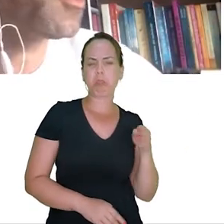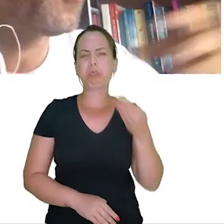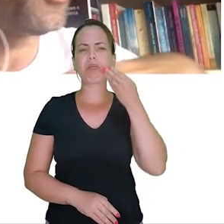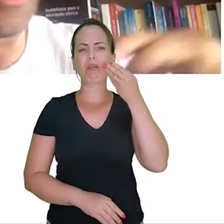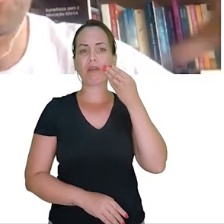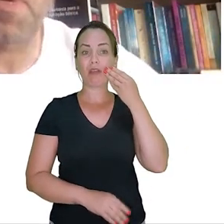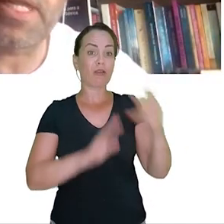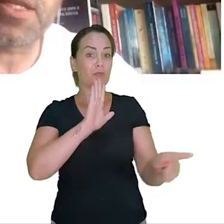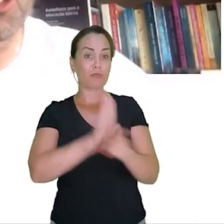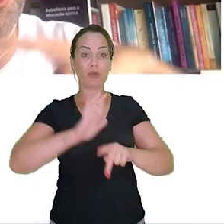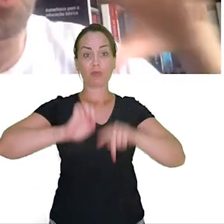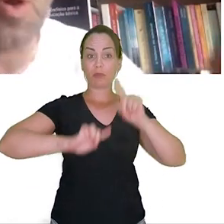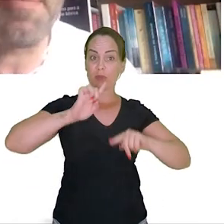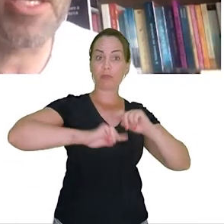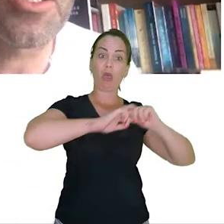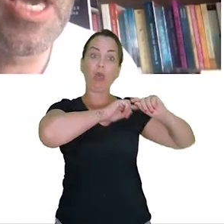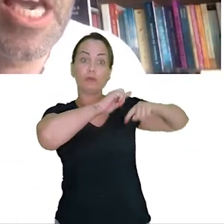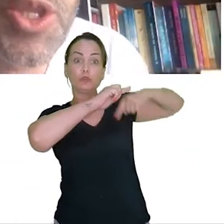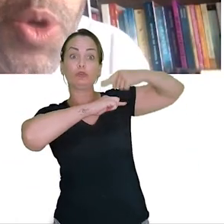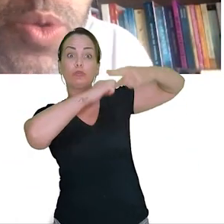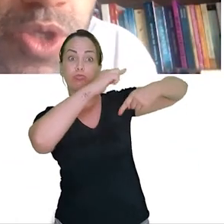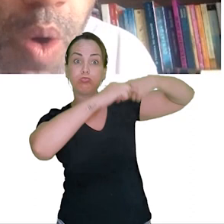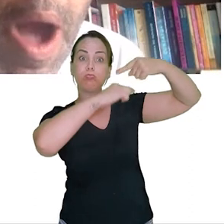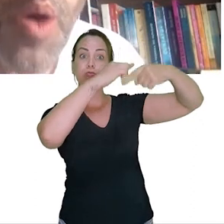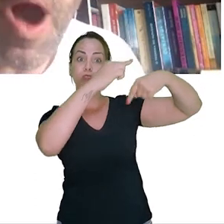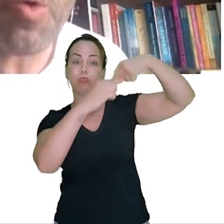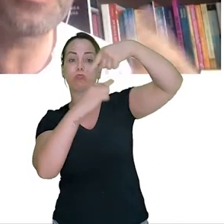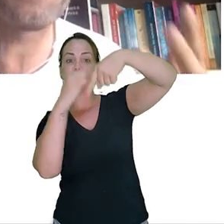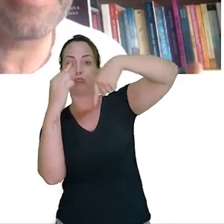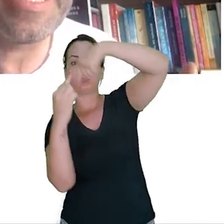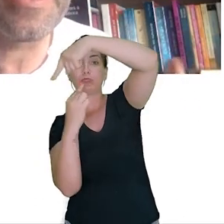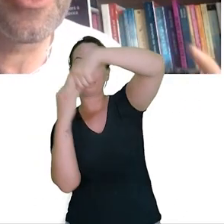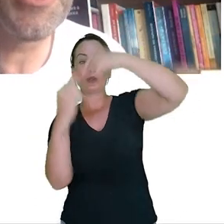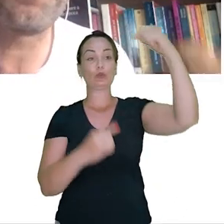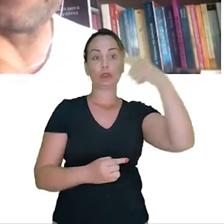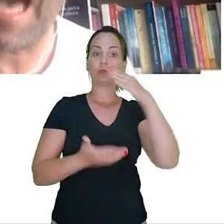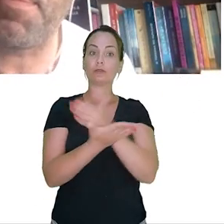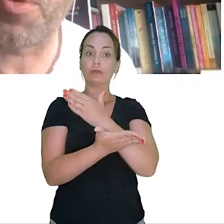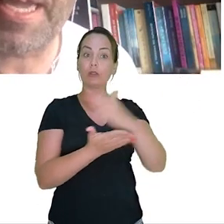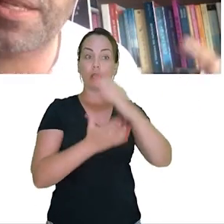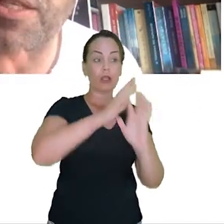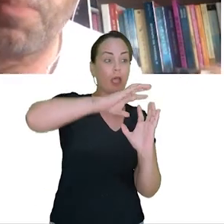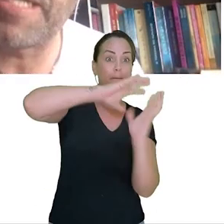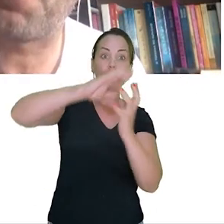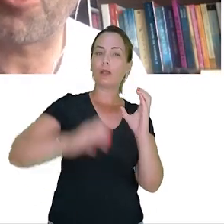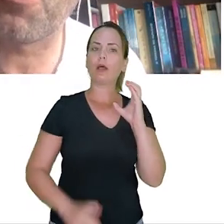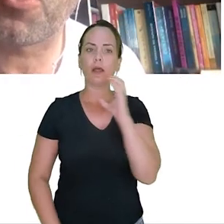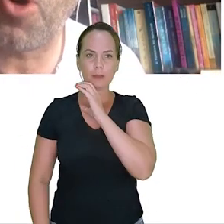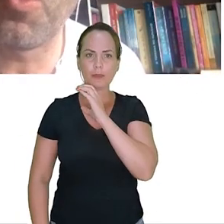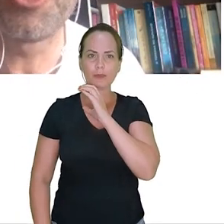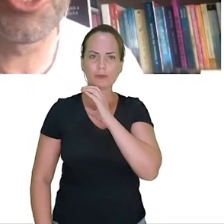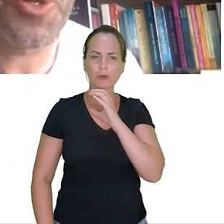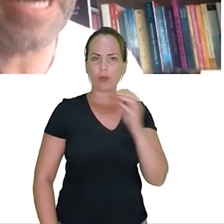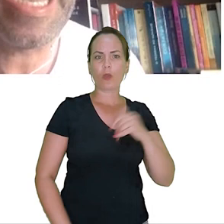então eles estão girando, os planetas giram loucamente em torno do Sol. Alguns planetas giram mais rápido, aqueles que estão mais próximos